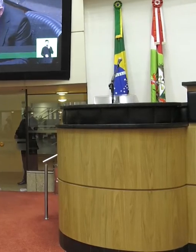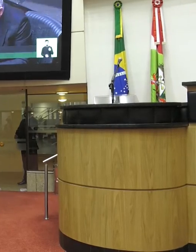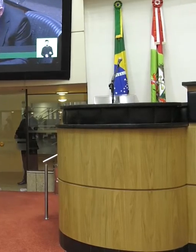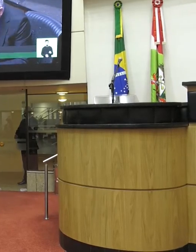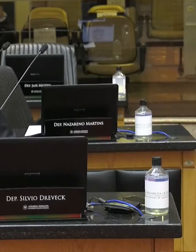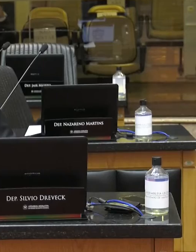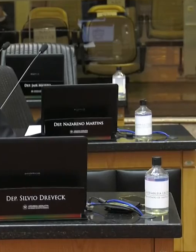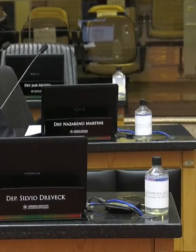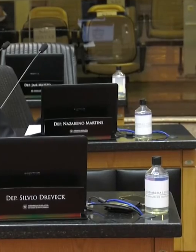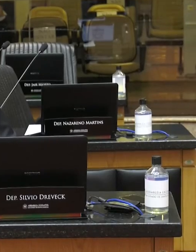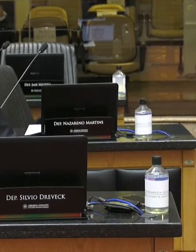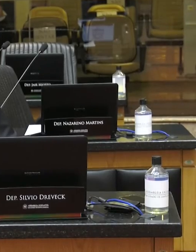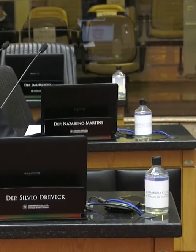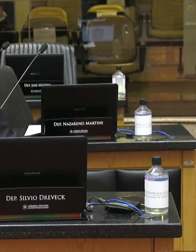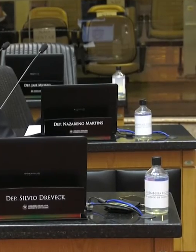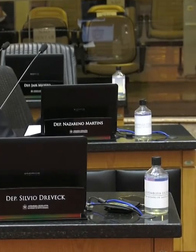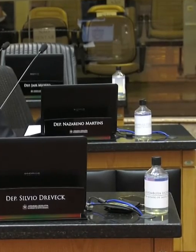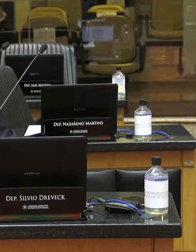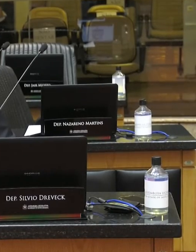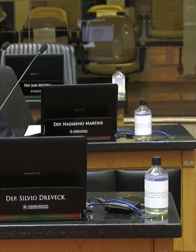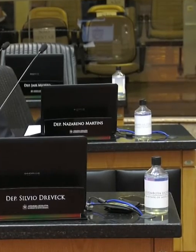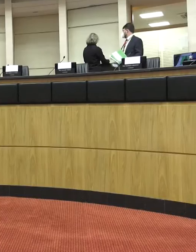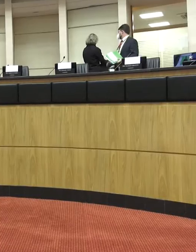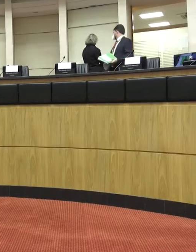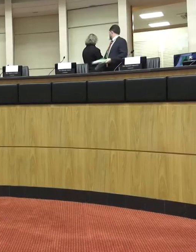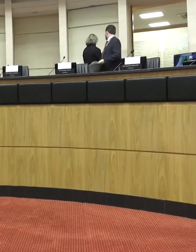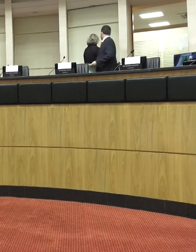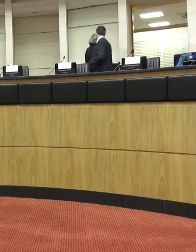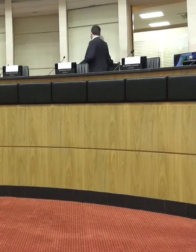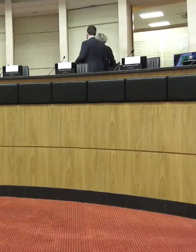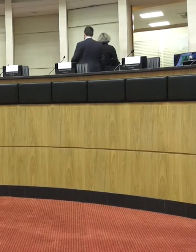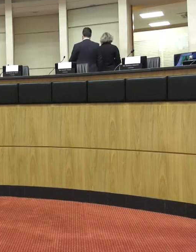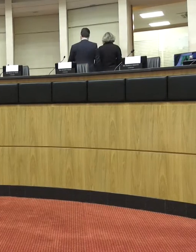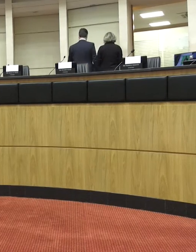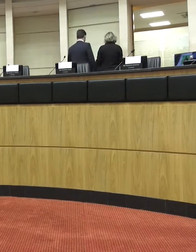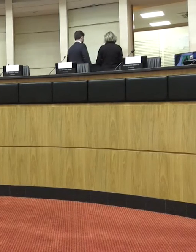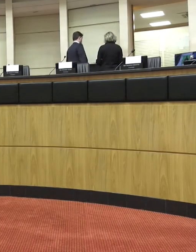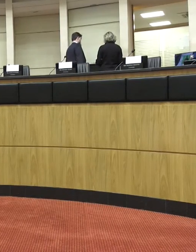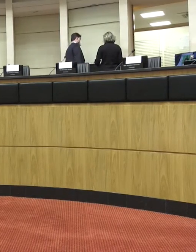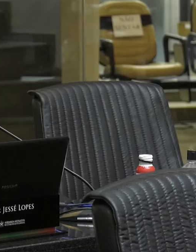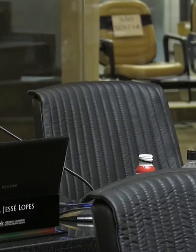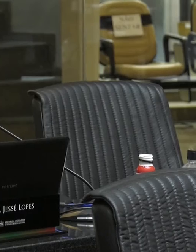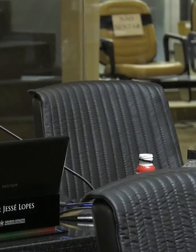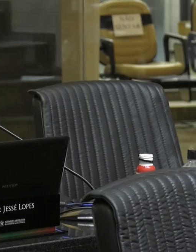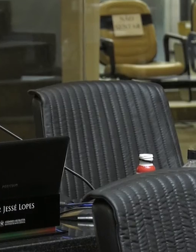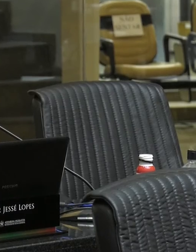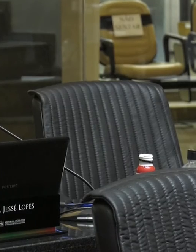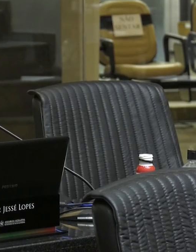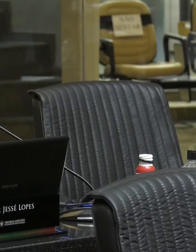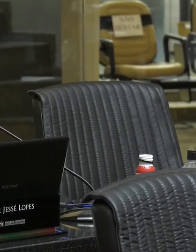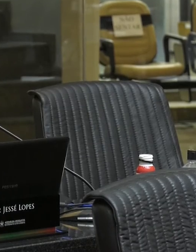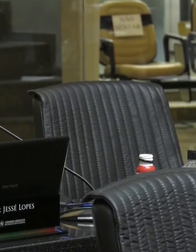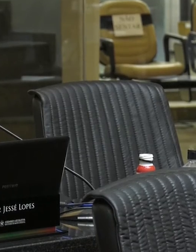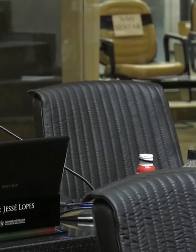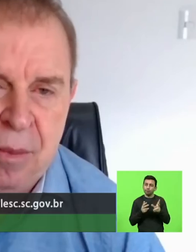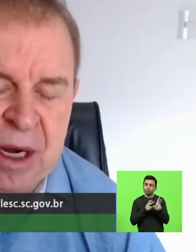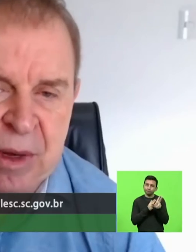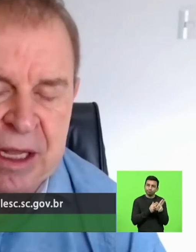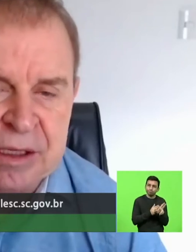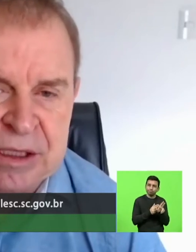origem, condição e dados históricos dos moradores de rua também vão auxiliar na gestão pública para o desenvolvimento de novas